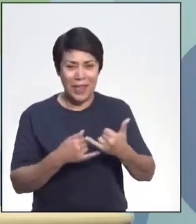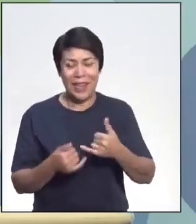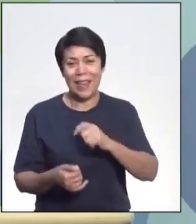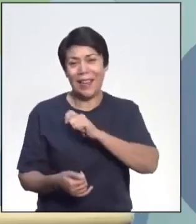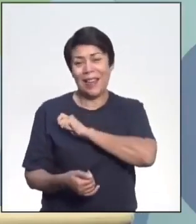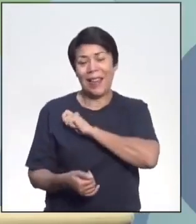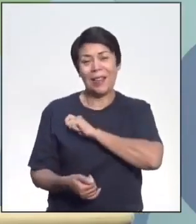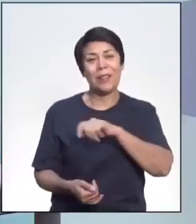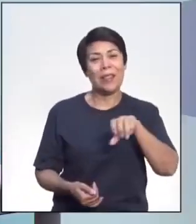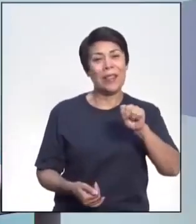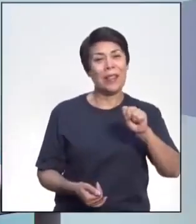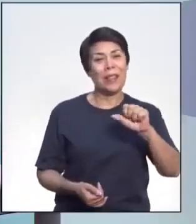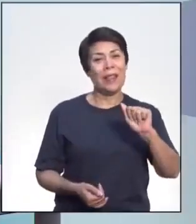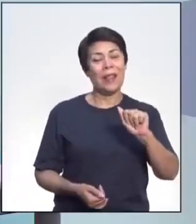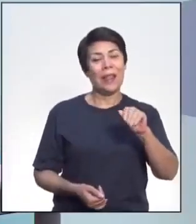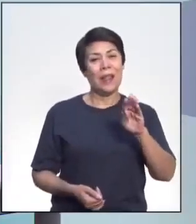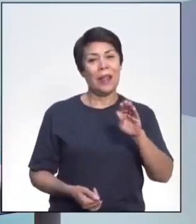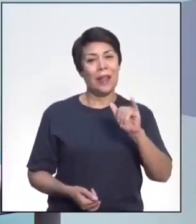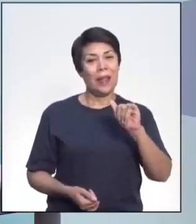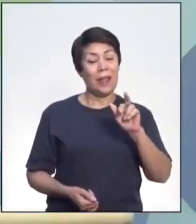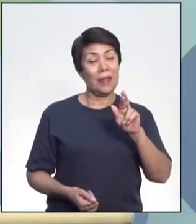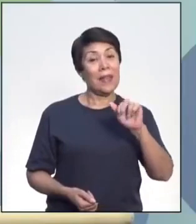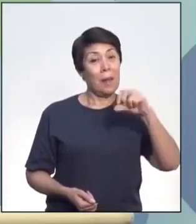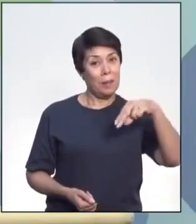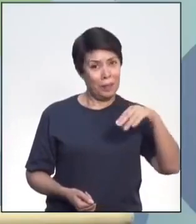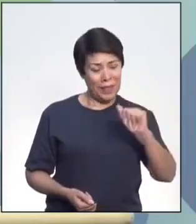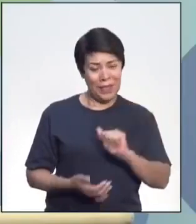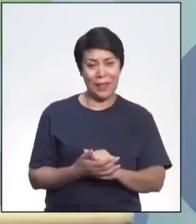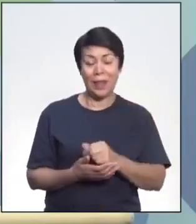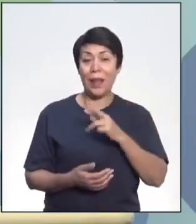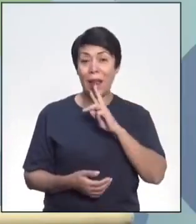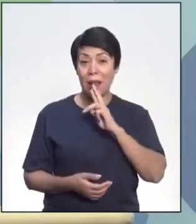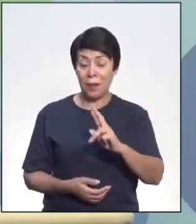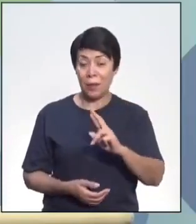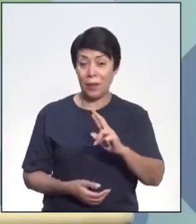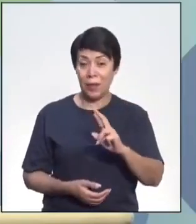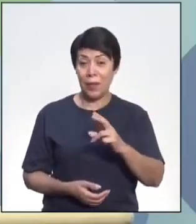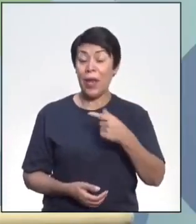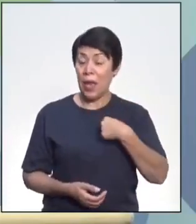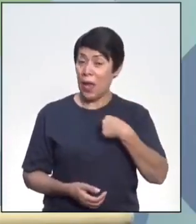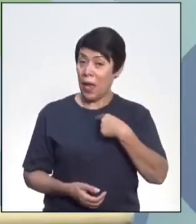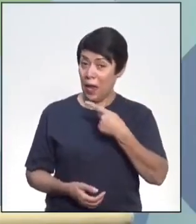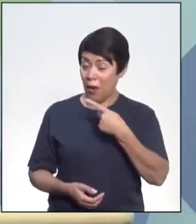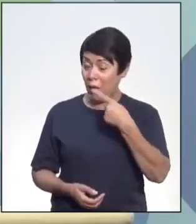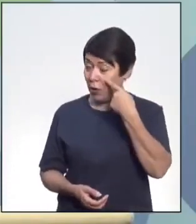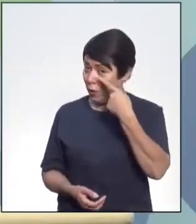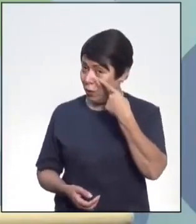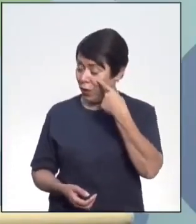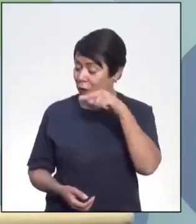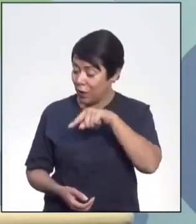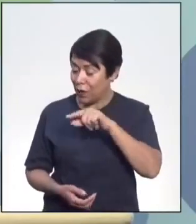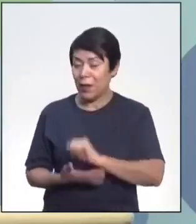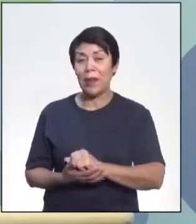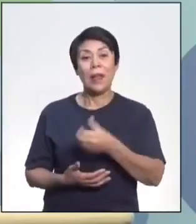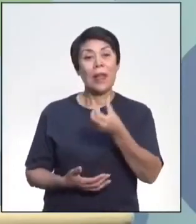aluna Sabrina, porque ela respondeu 60, aí sou eu interpretando, tá bom, gente?